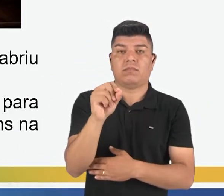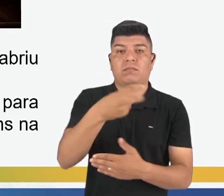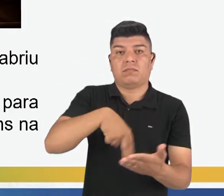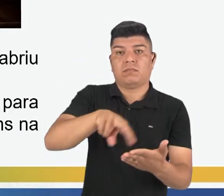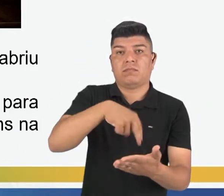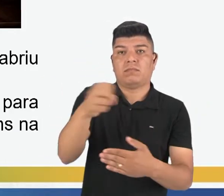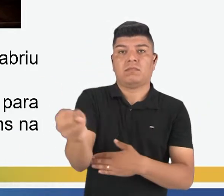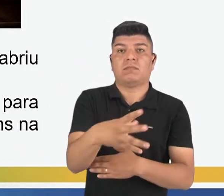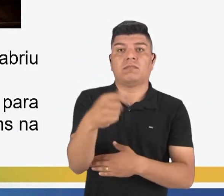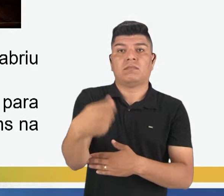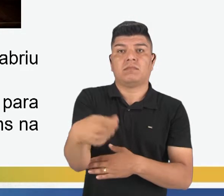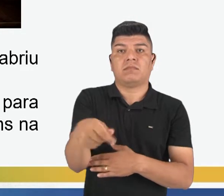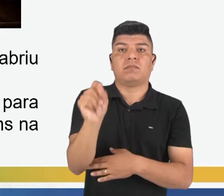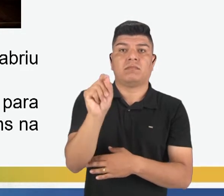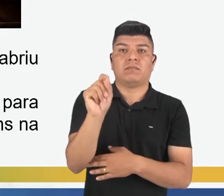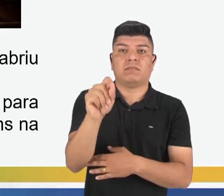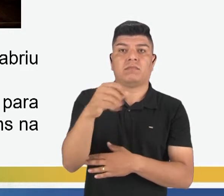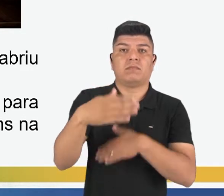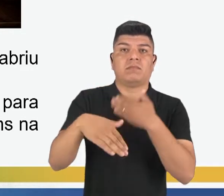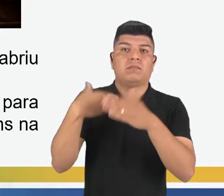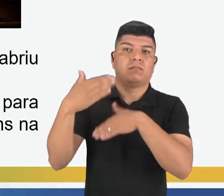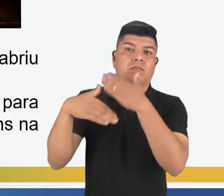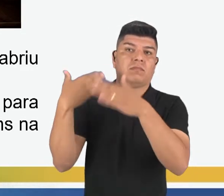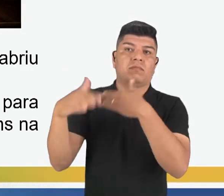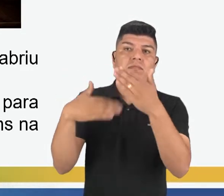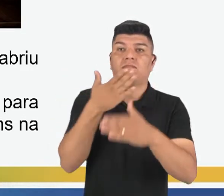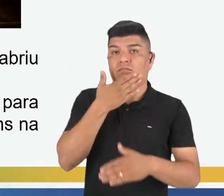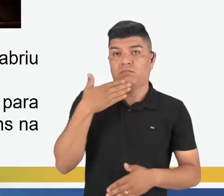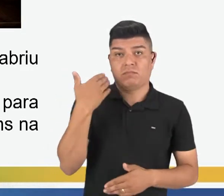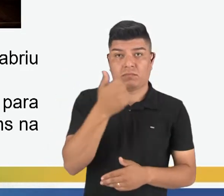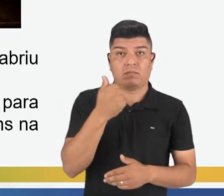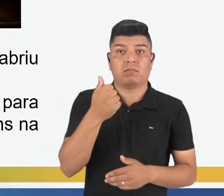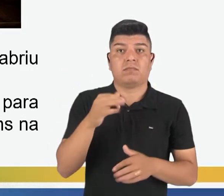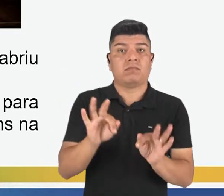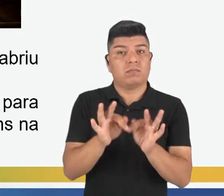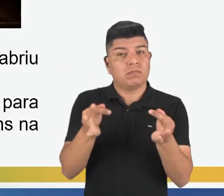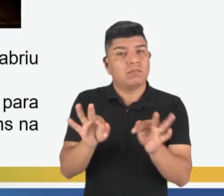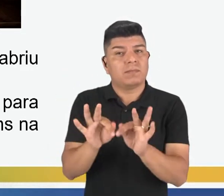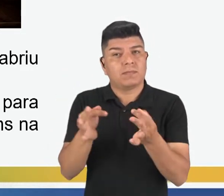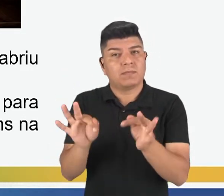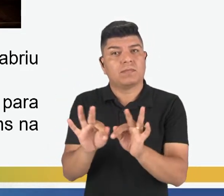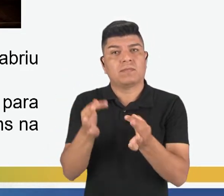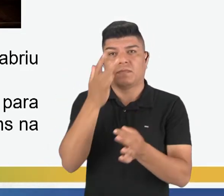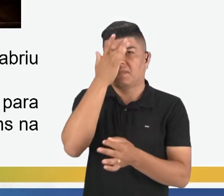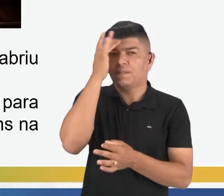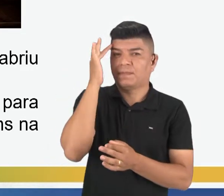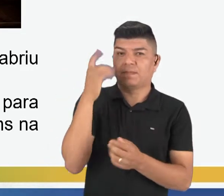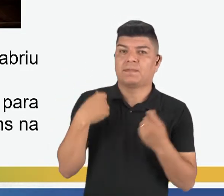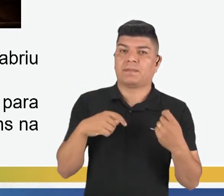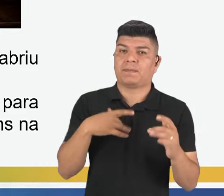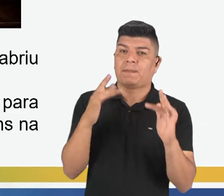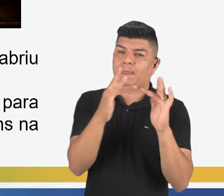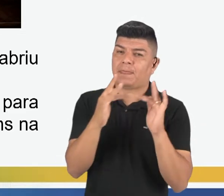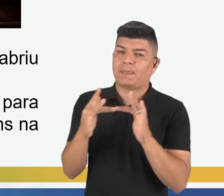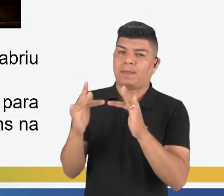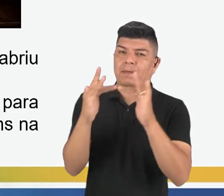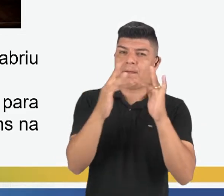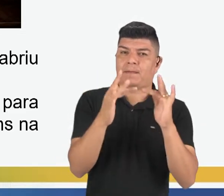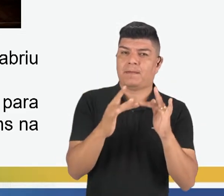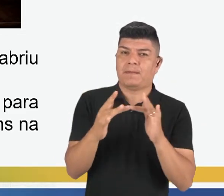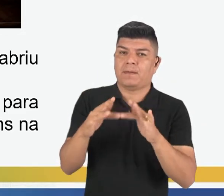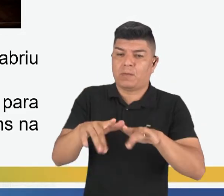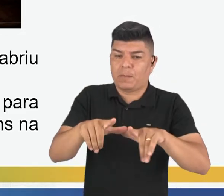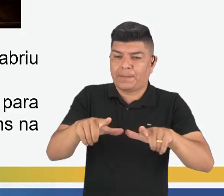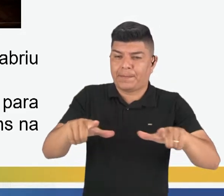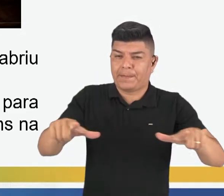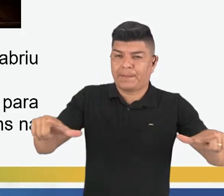moderna precisa ser com um desenvolvimento maior, ela precisa ser mais simples, as pessoas têm que ter contato mais com o